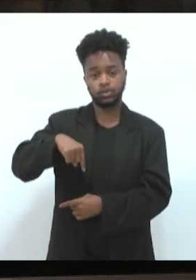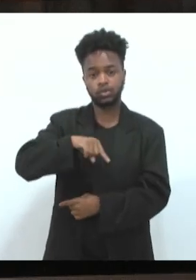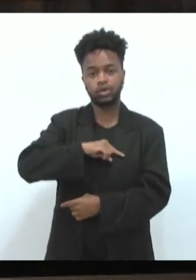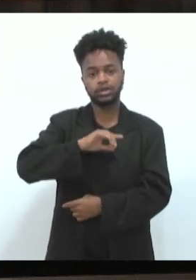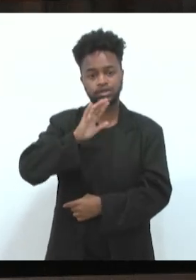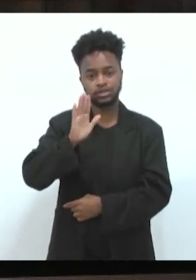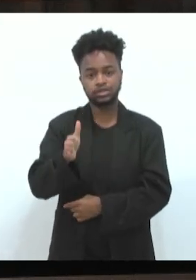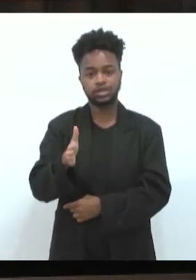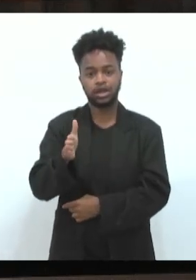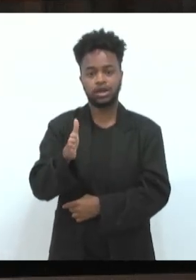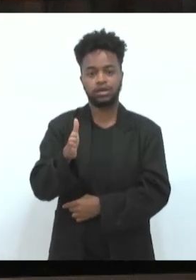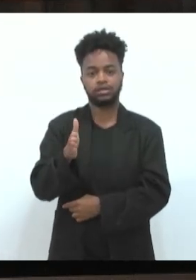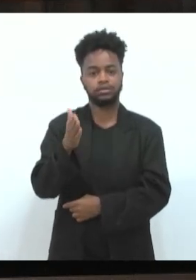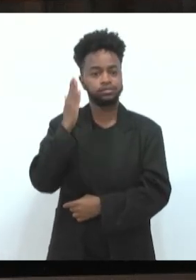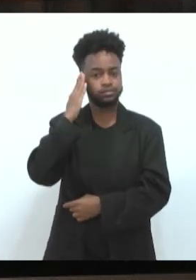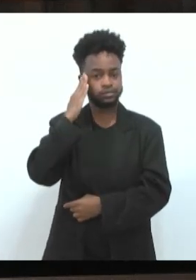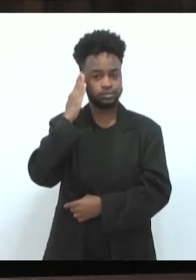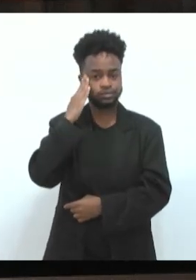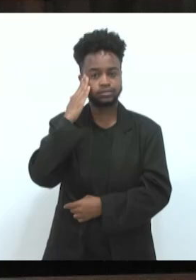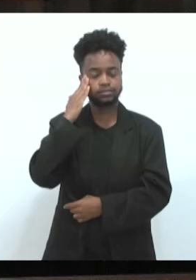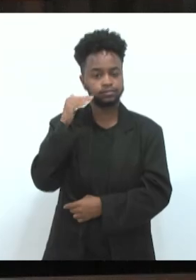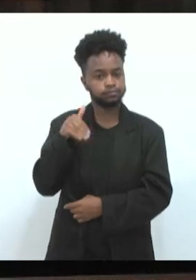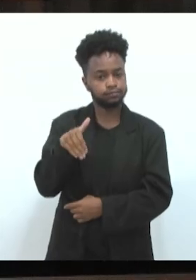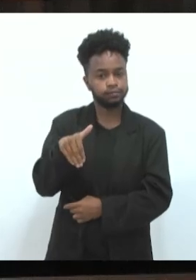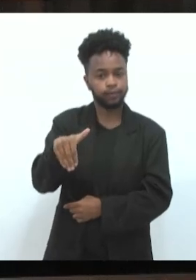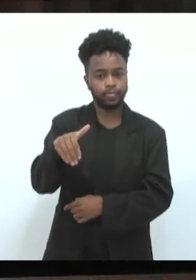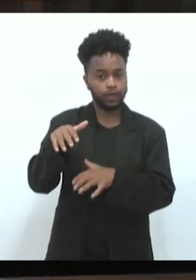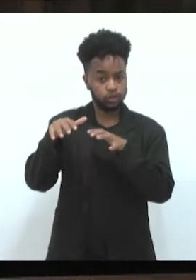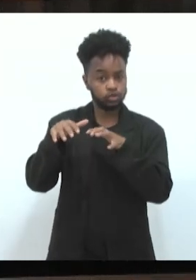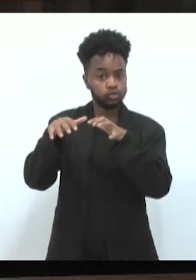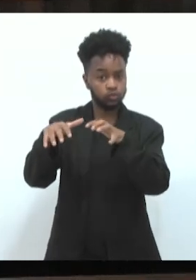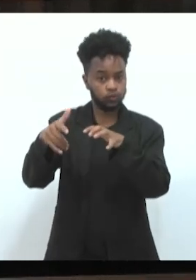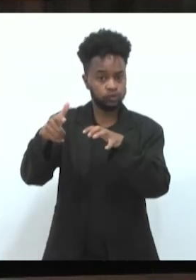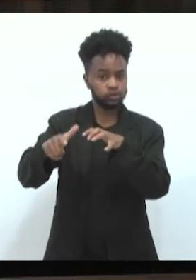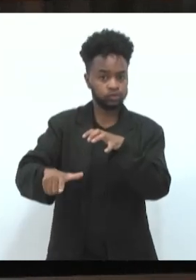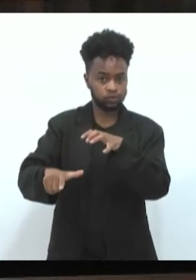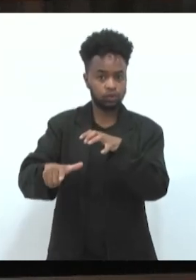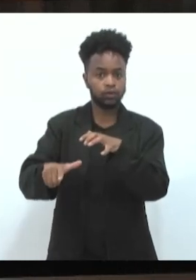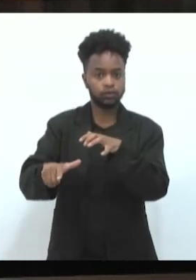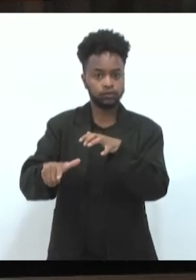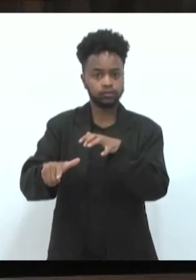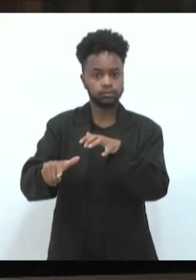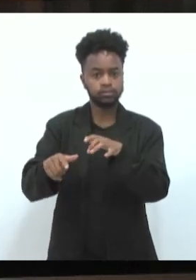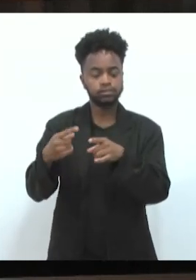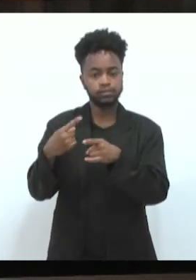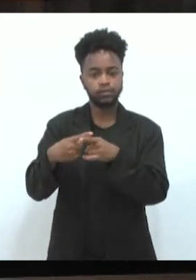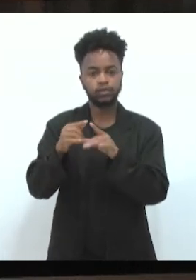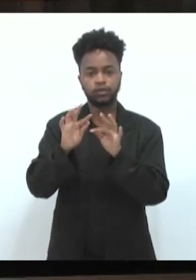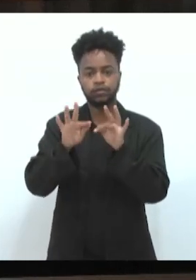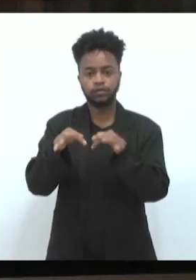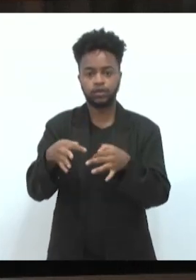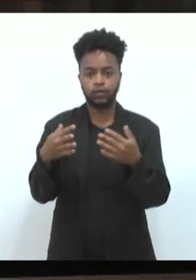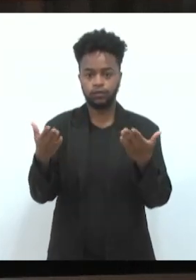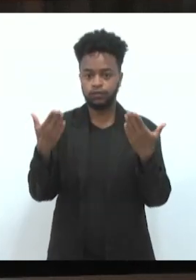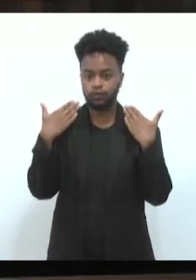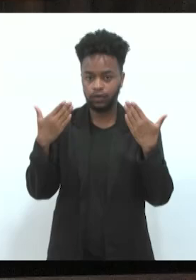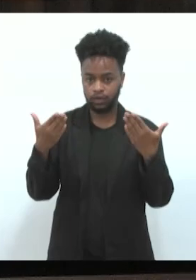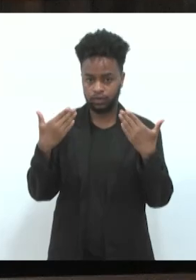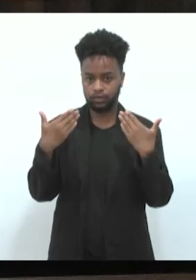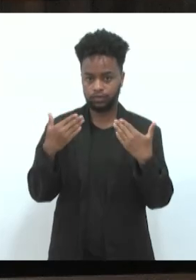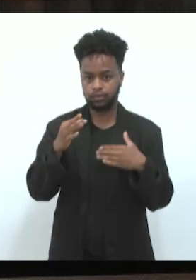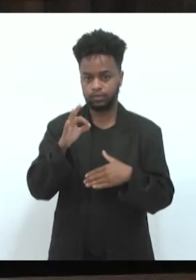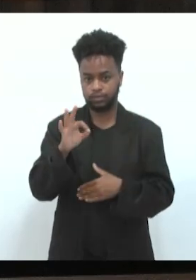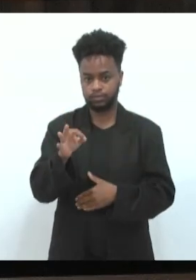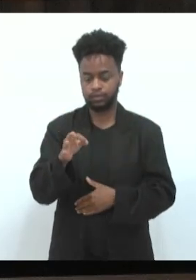aí presenciando novamente a presença das chuvas com o encerramento do verão,